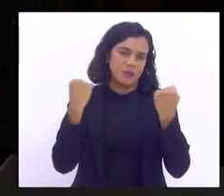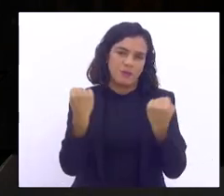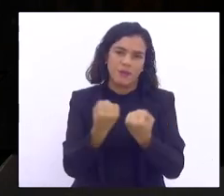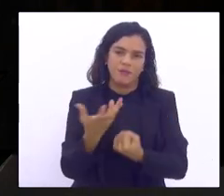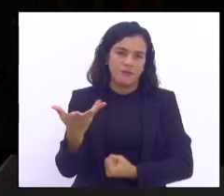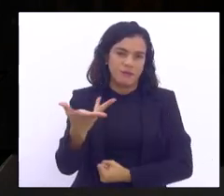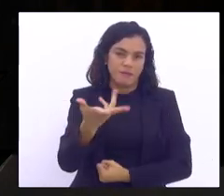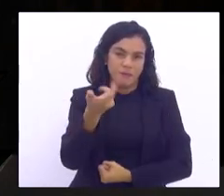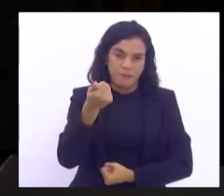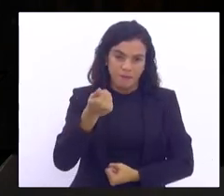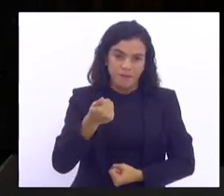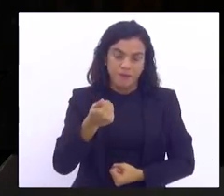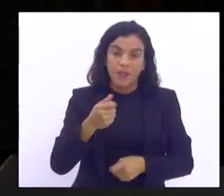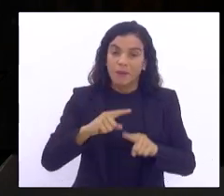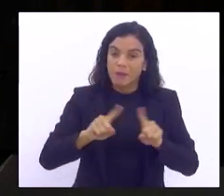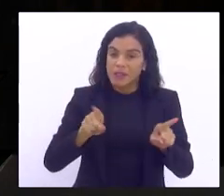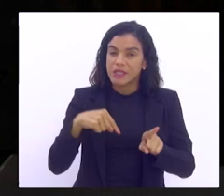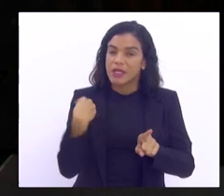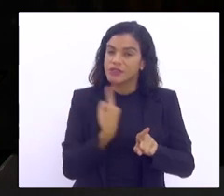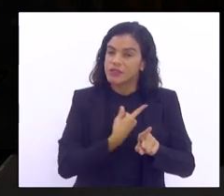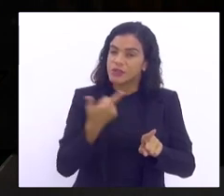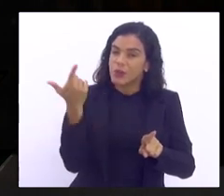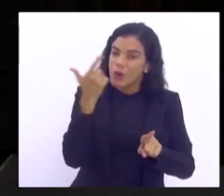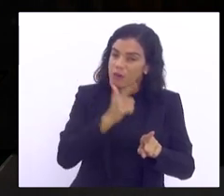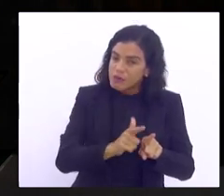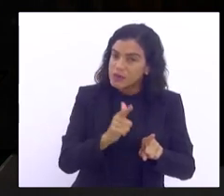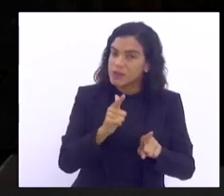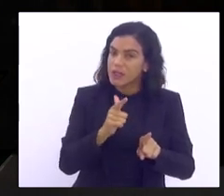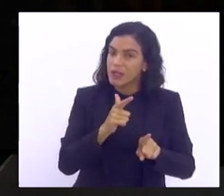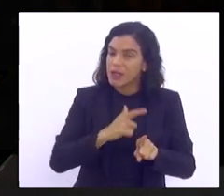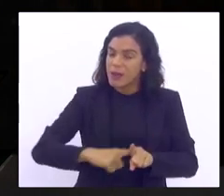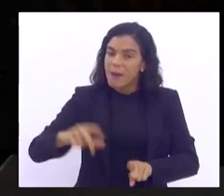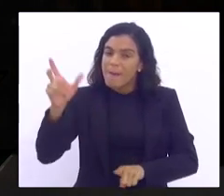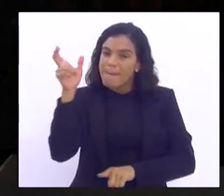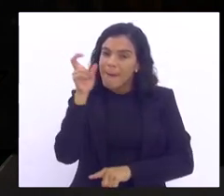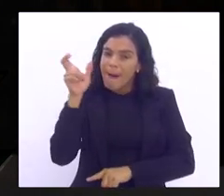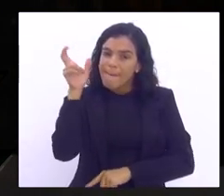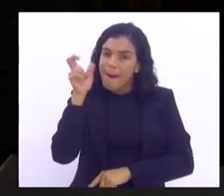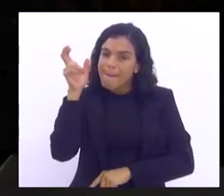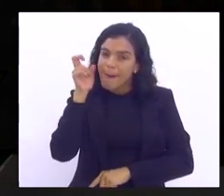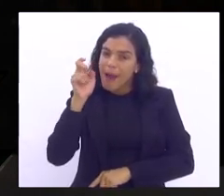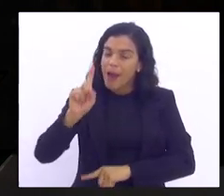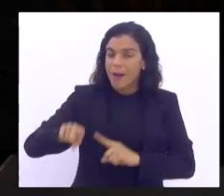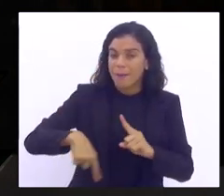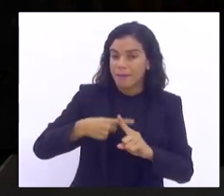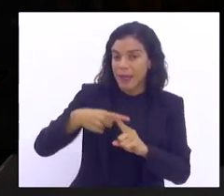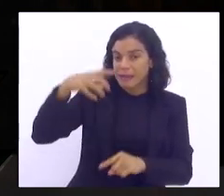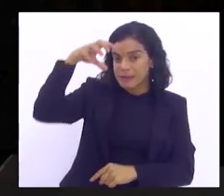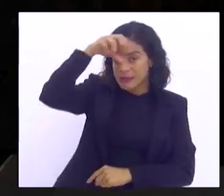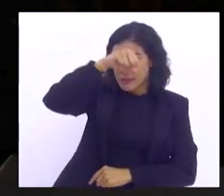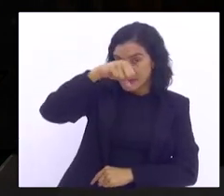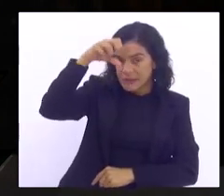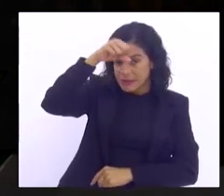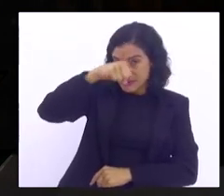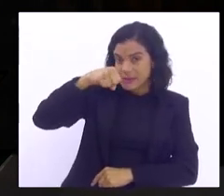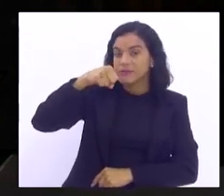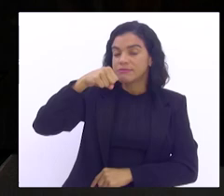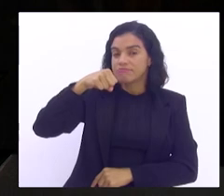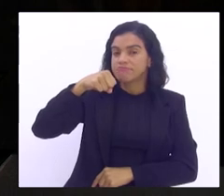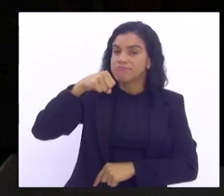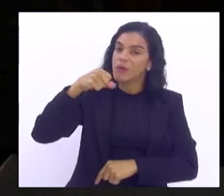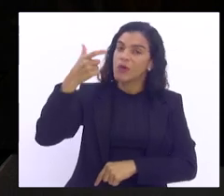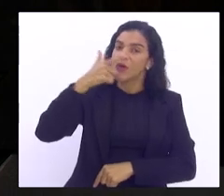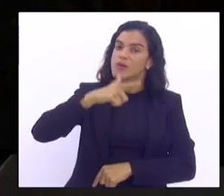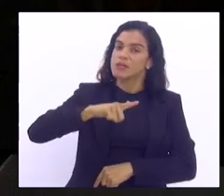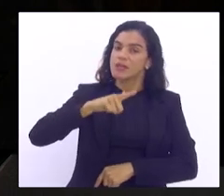frutífero, mas que a gente consiga buscar, ouvir e, ao mesmo tempo, aprender para que a gente possa,